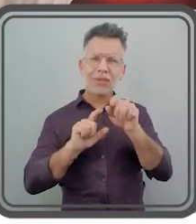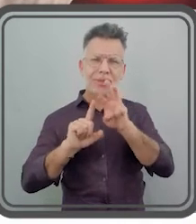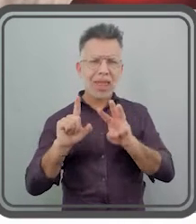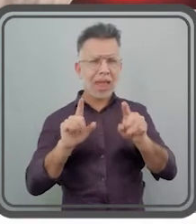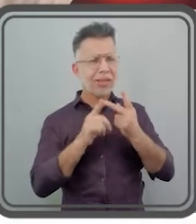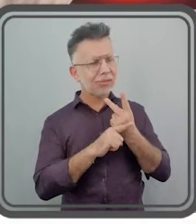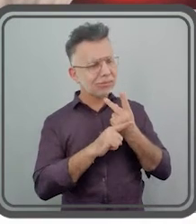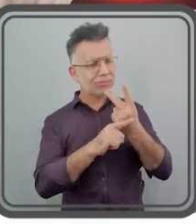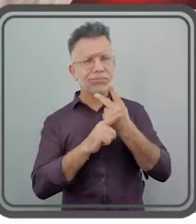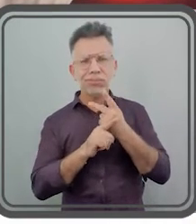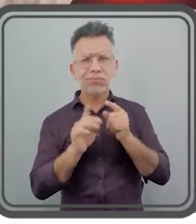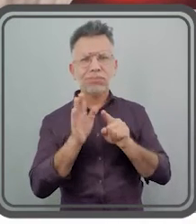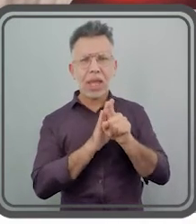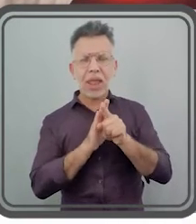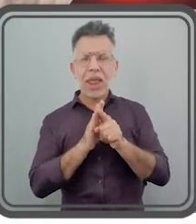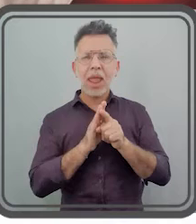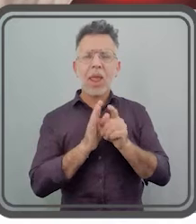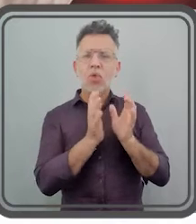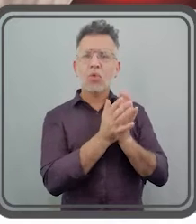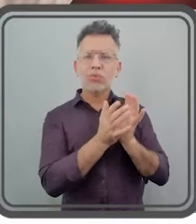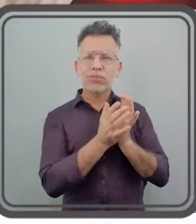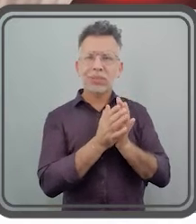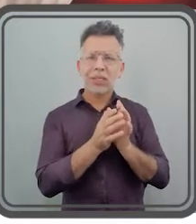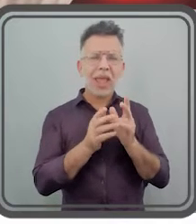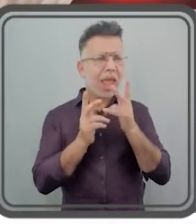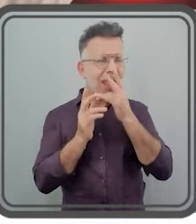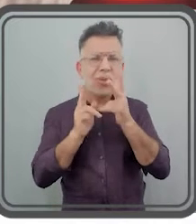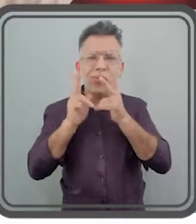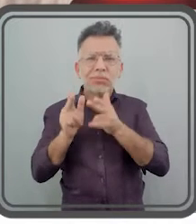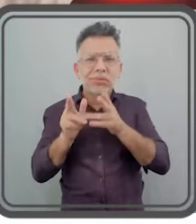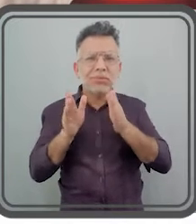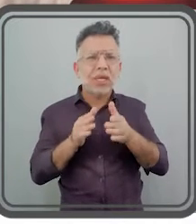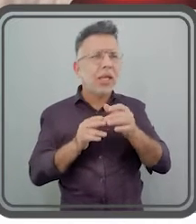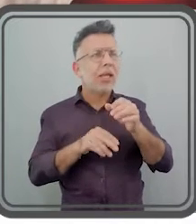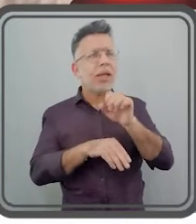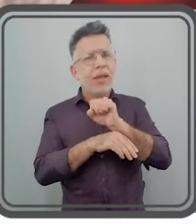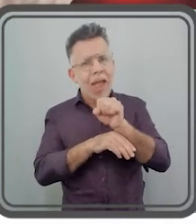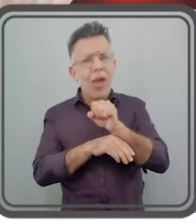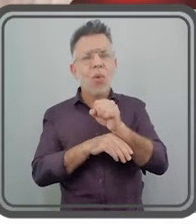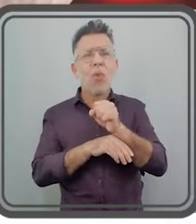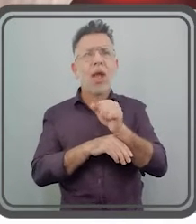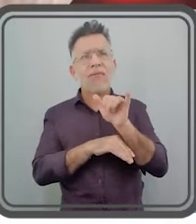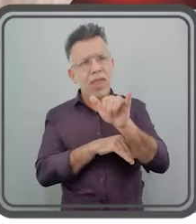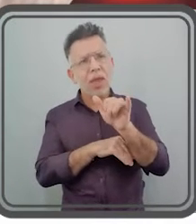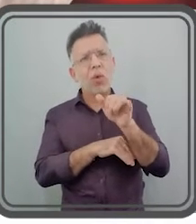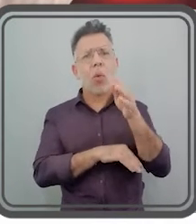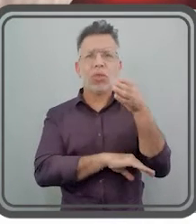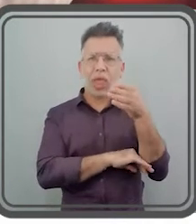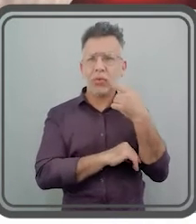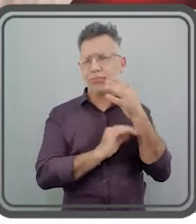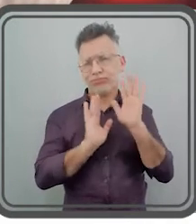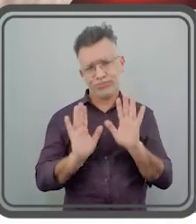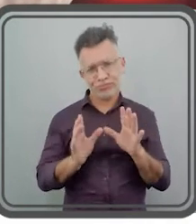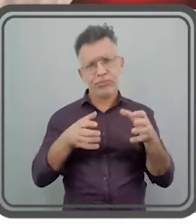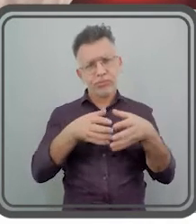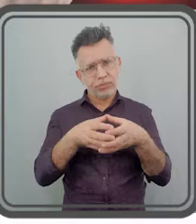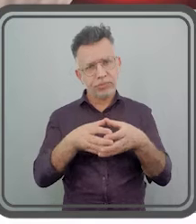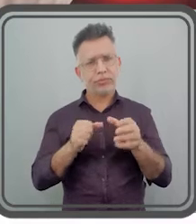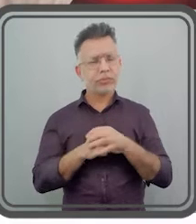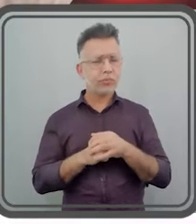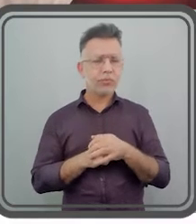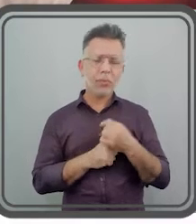buscas buscadores os pacotes são o meu padrões né carro avião Hotel. É